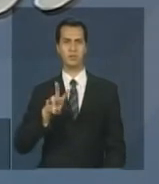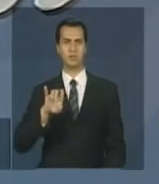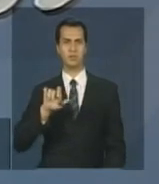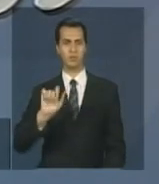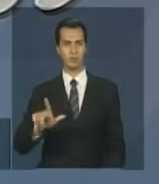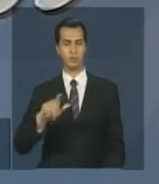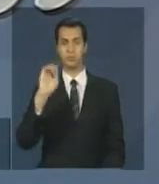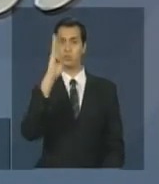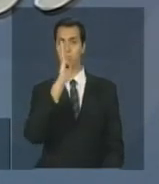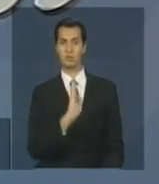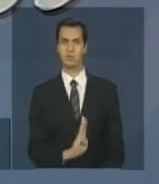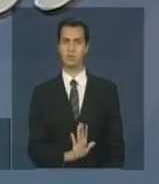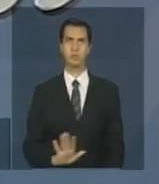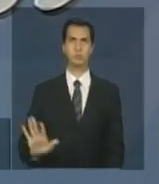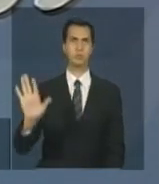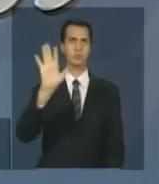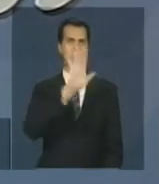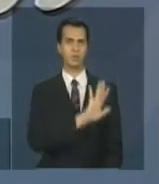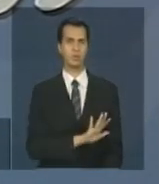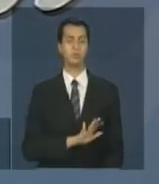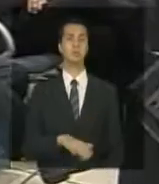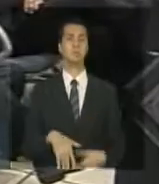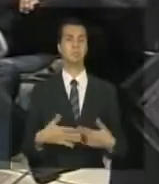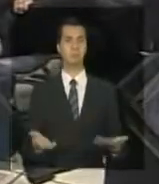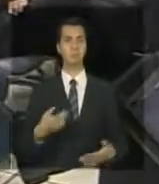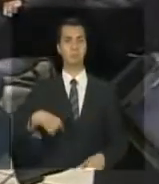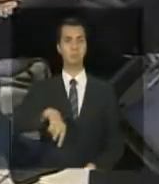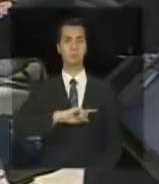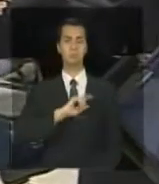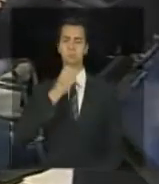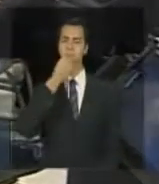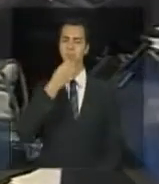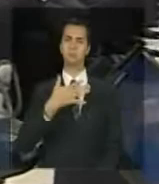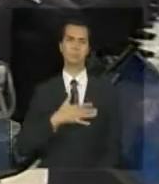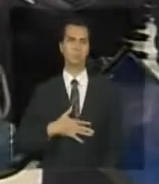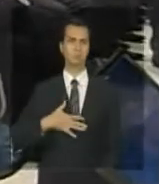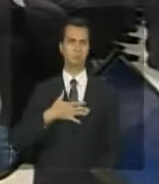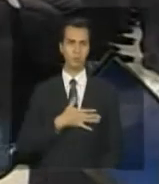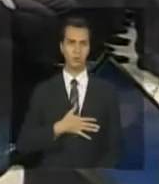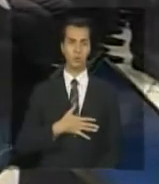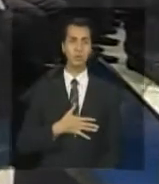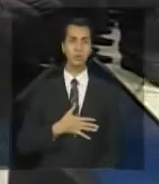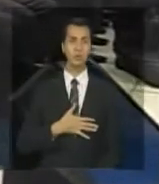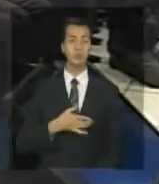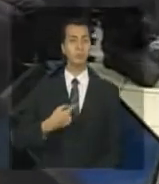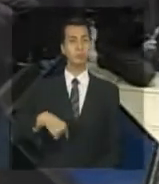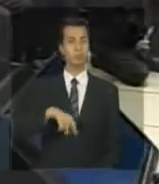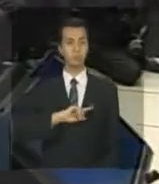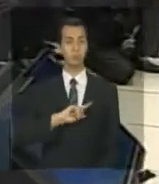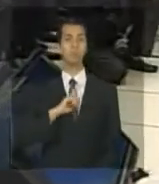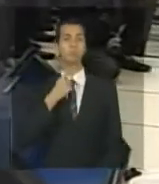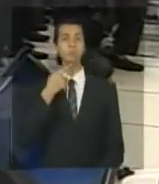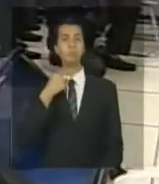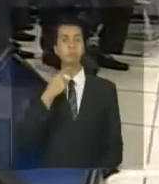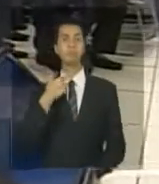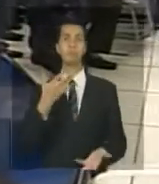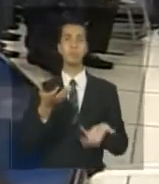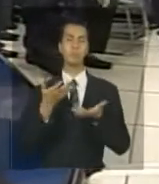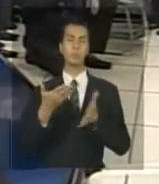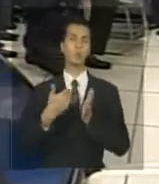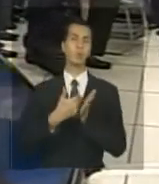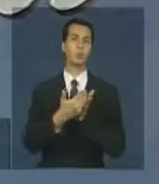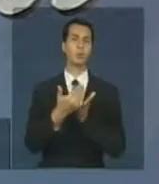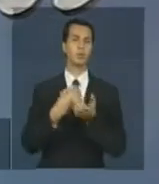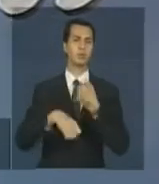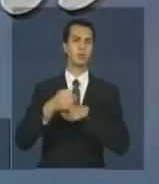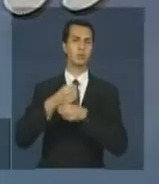senhores é muito bom para nós nos reforça estamos buscando isso desde o início do ano passado